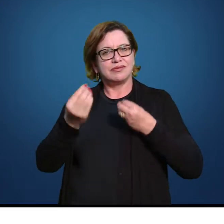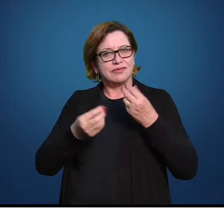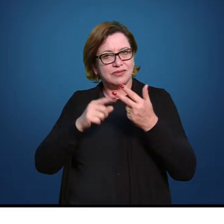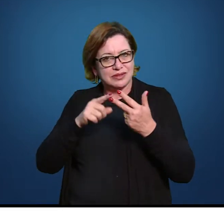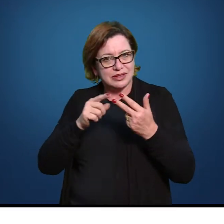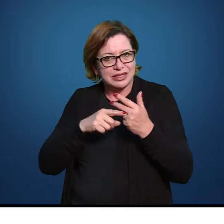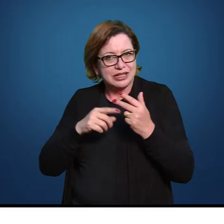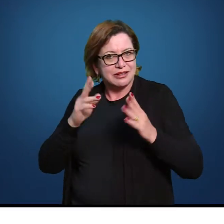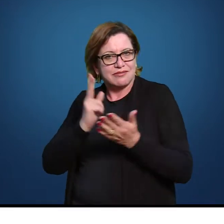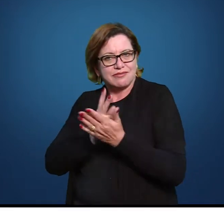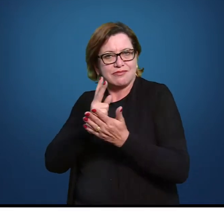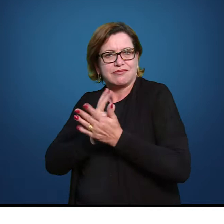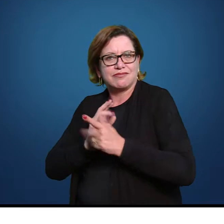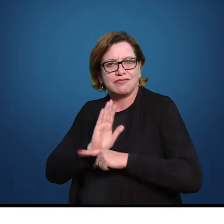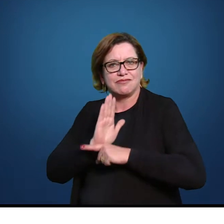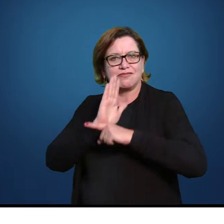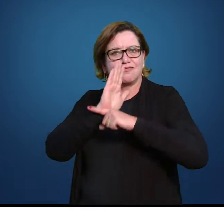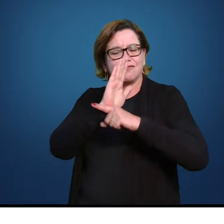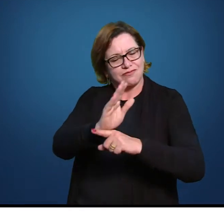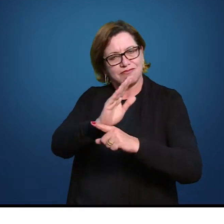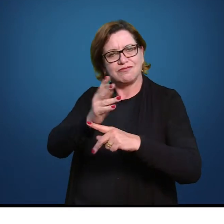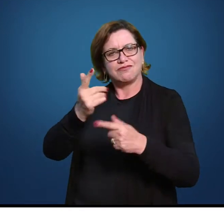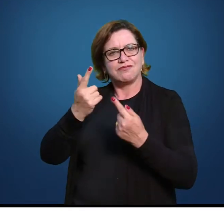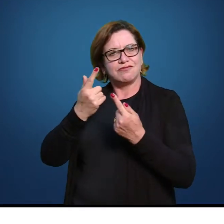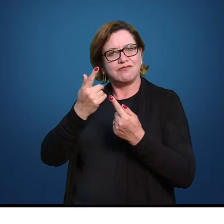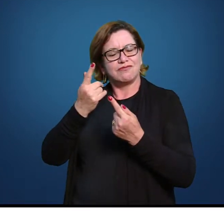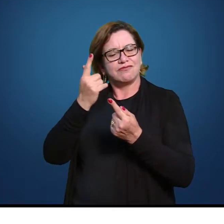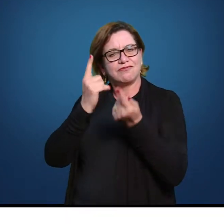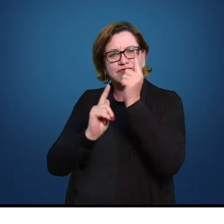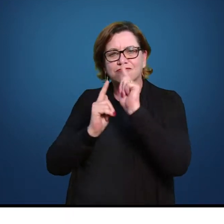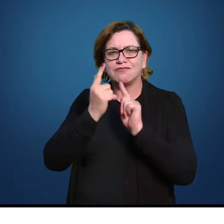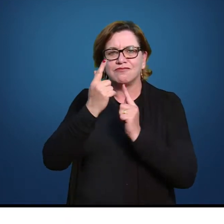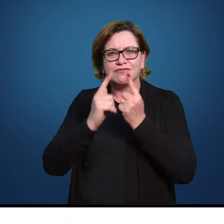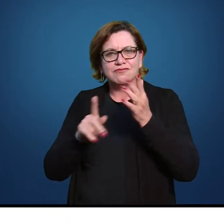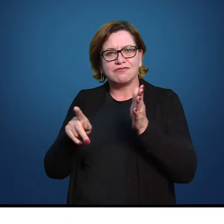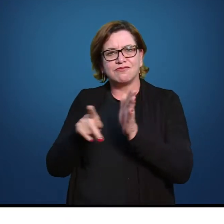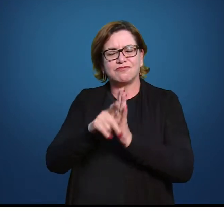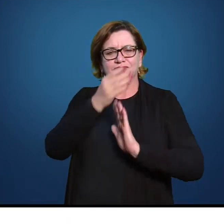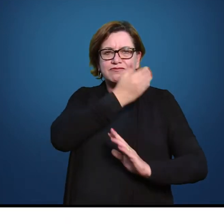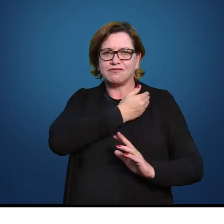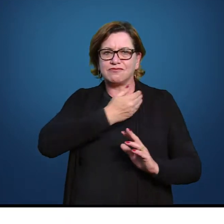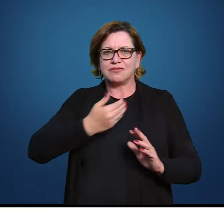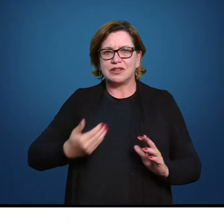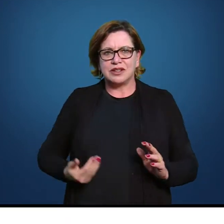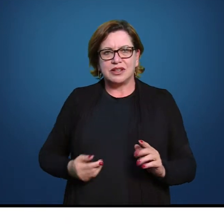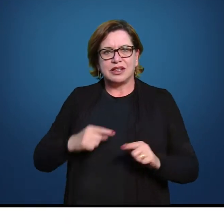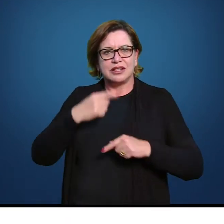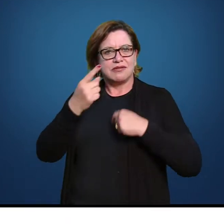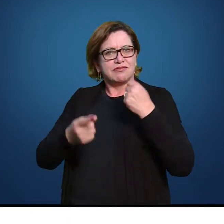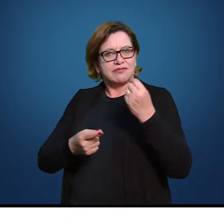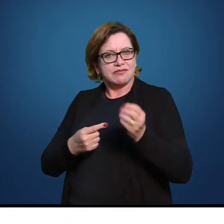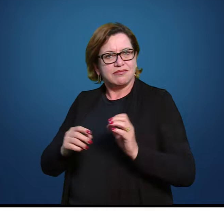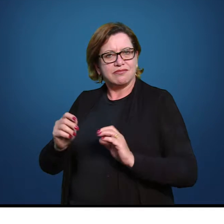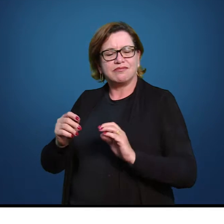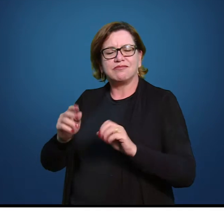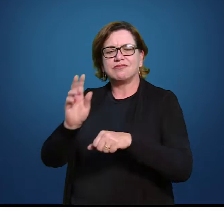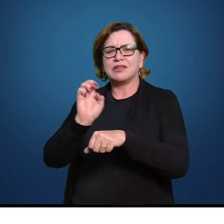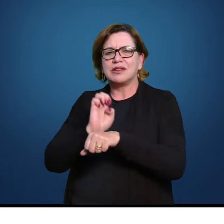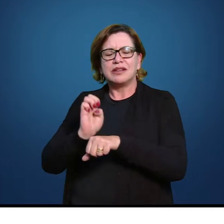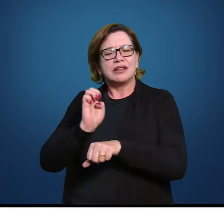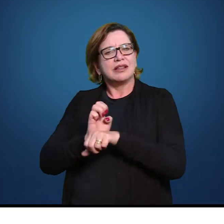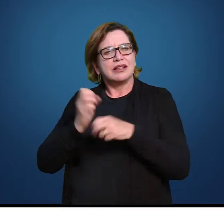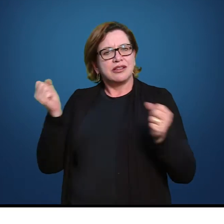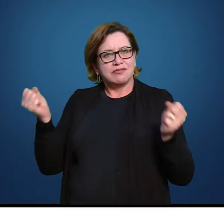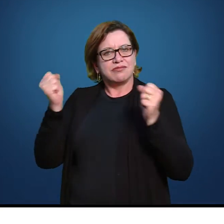vão auxiliar o gestor gerindo a coisa pública, para que o Estado ele possa ter